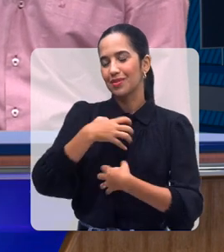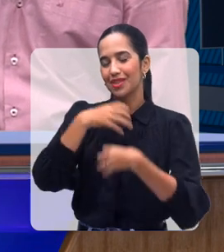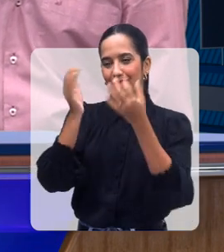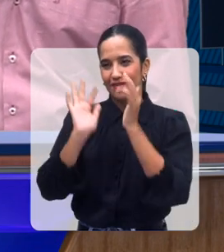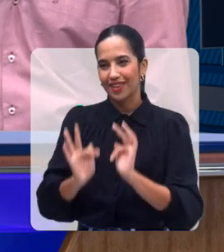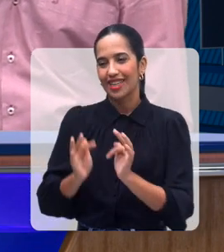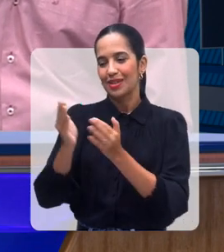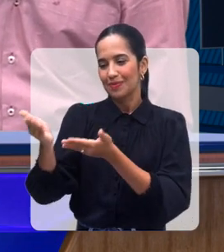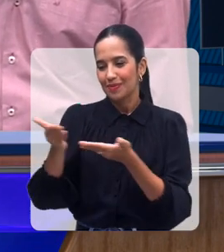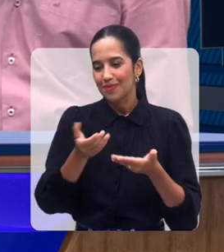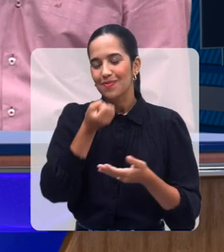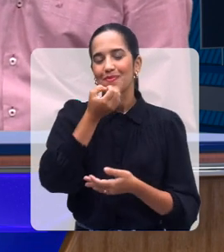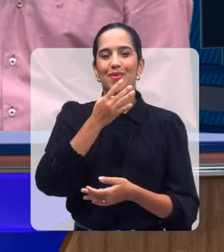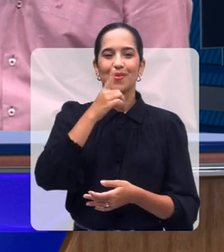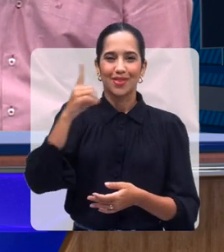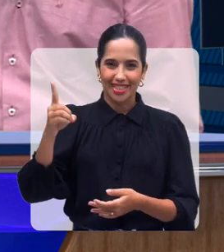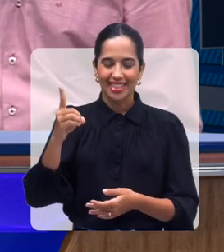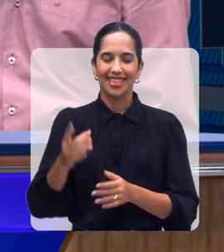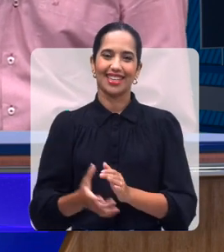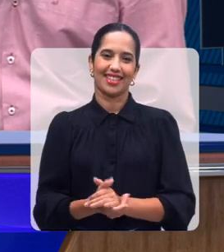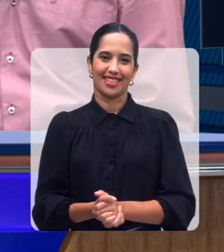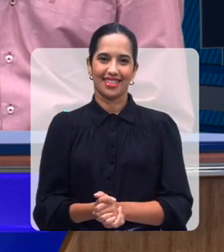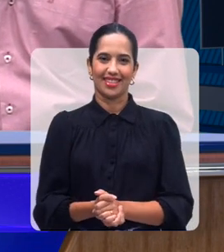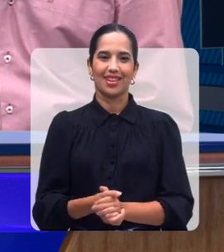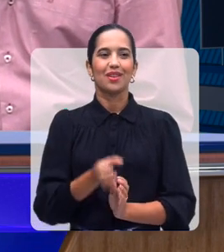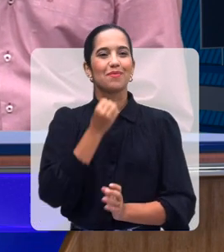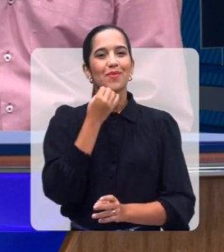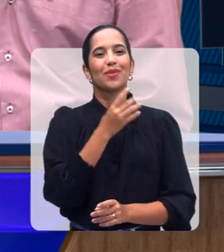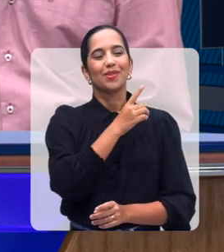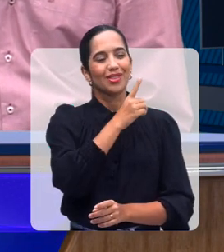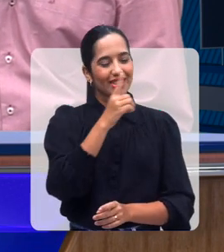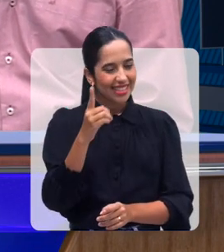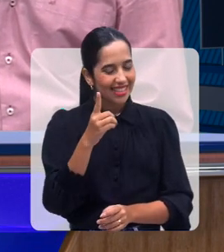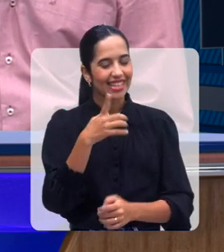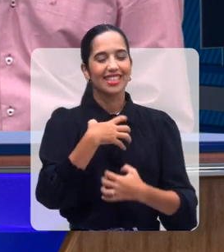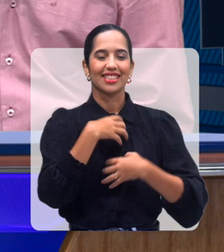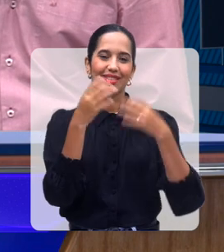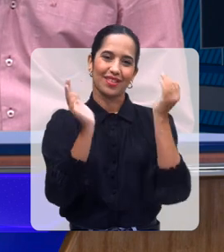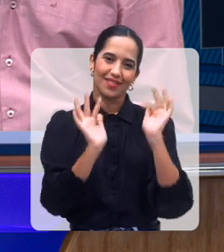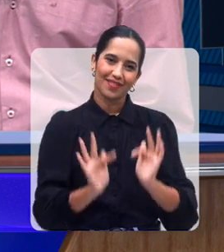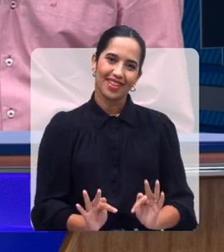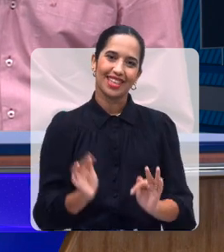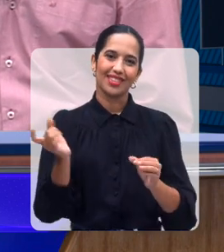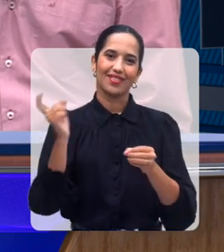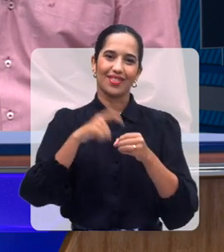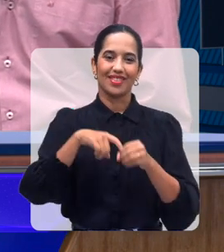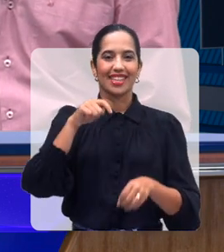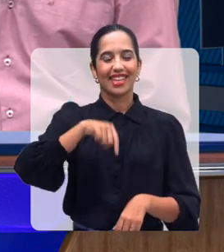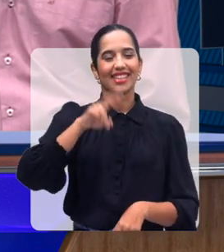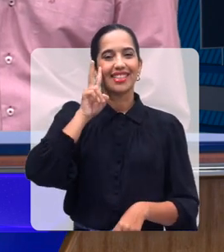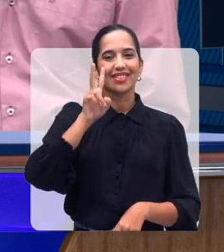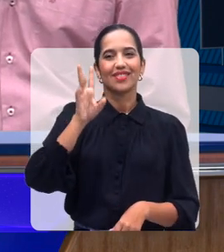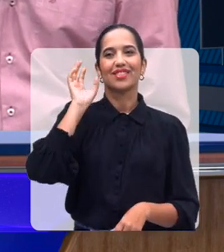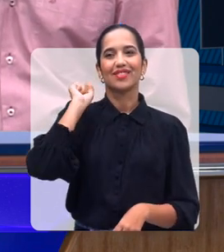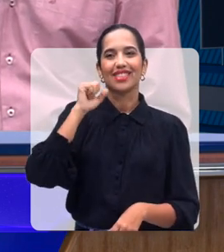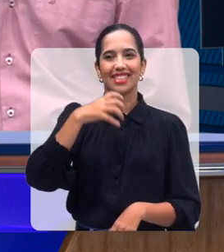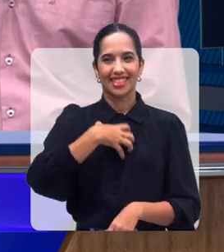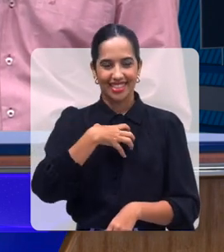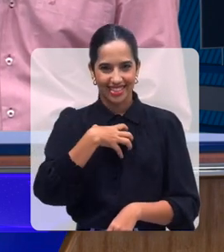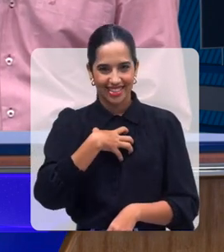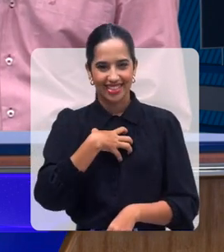amiga aqui, Vilma. Bom dia, seja bem-vinda. Bom dia, Chico. Prazer imenso estar de volta aqui ao Ver, Ouvir,